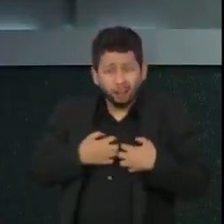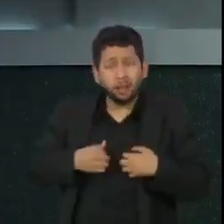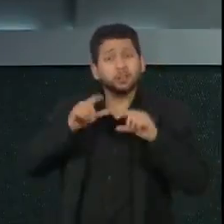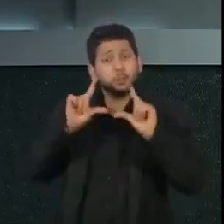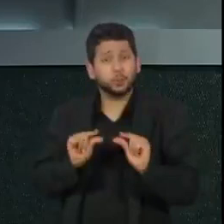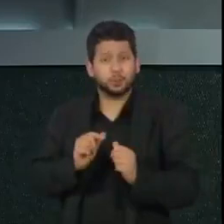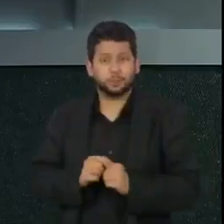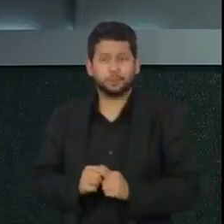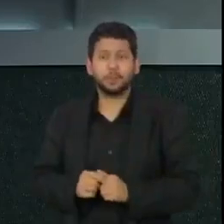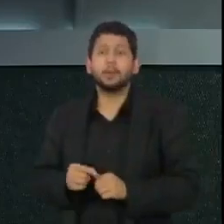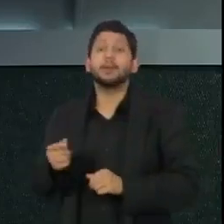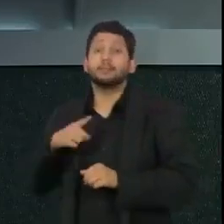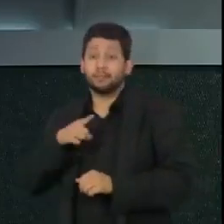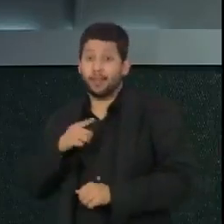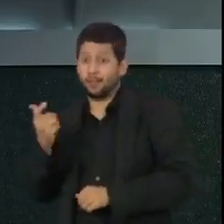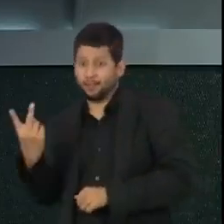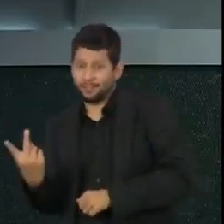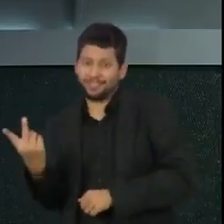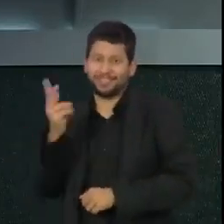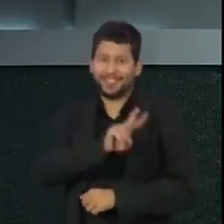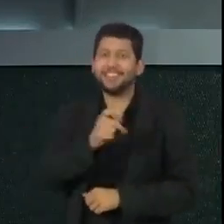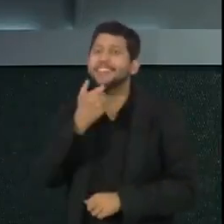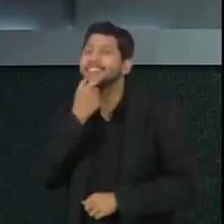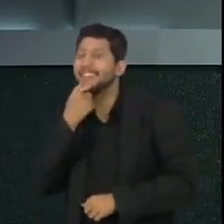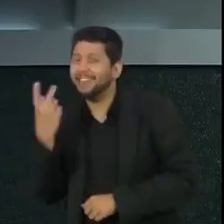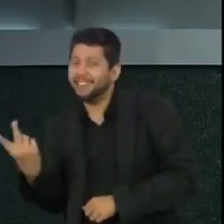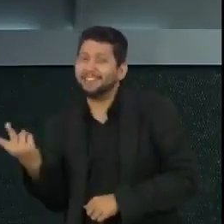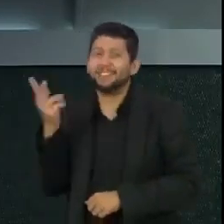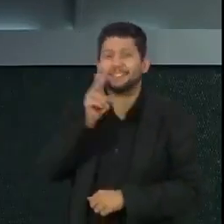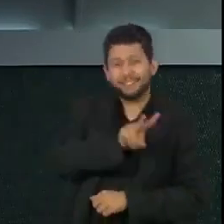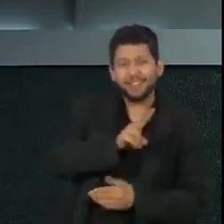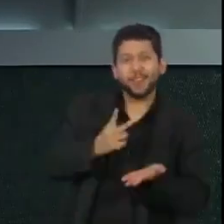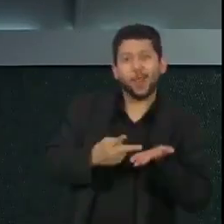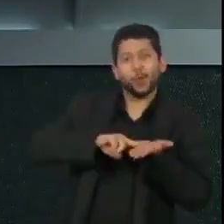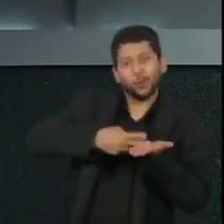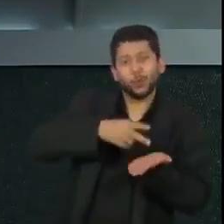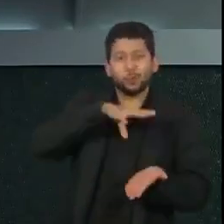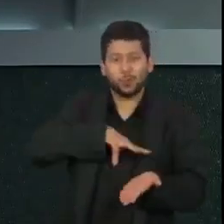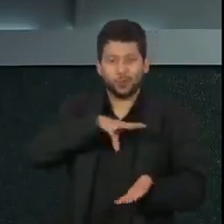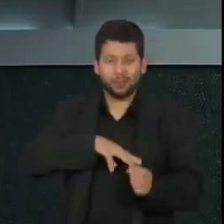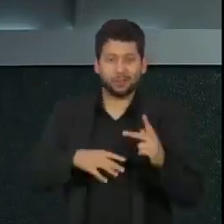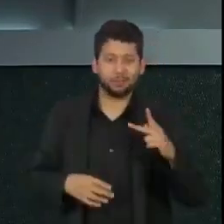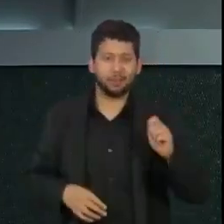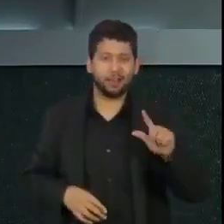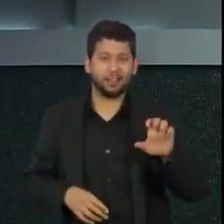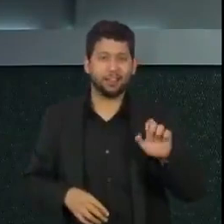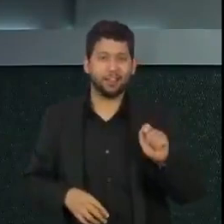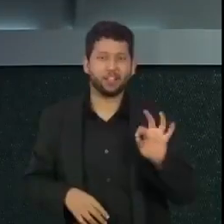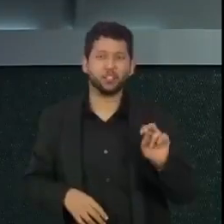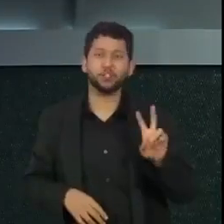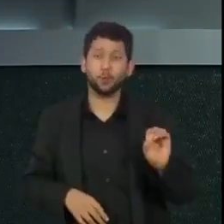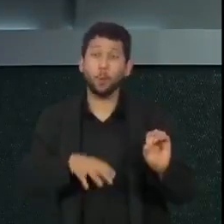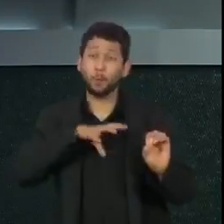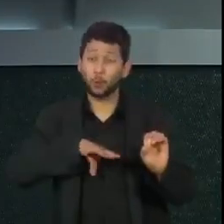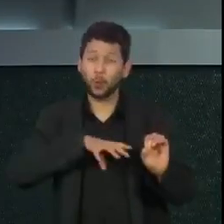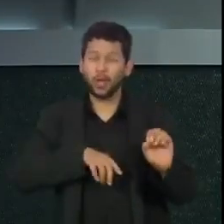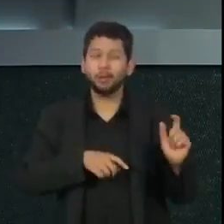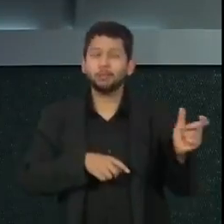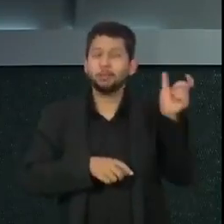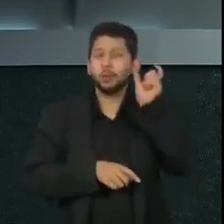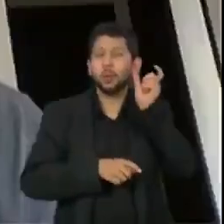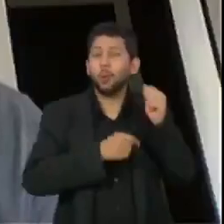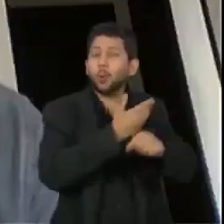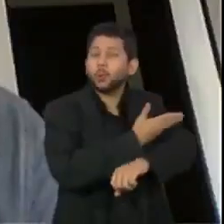você traduz palliative care do inglês para o português, a palavra paliativo no português, ela soa um